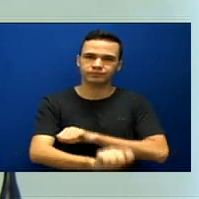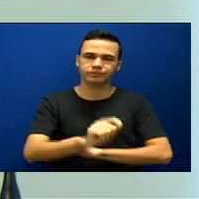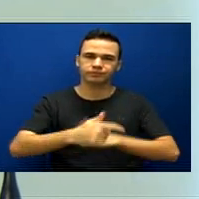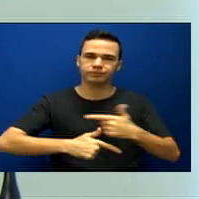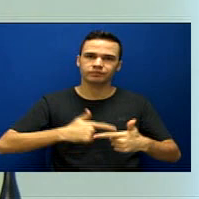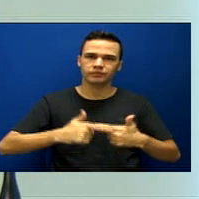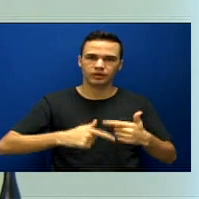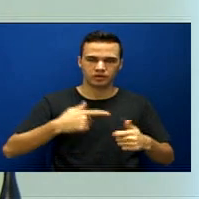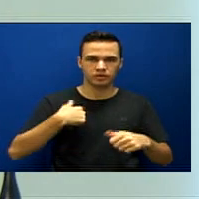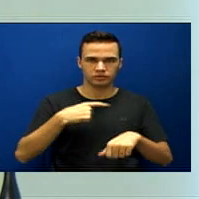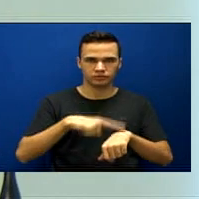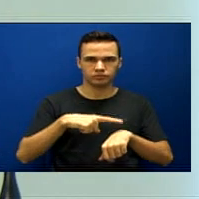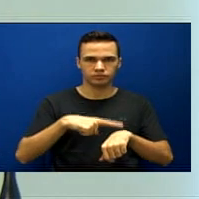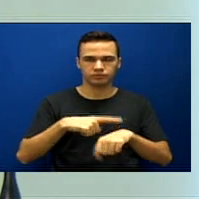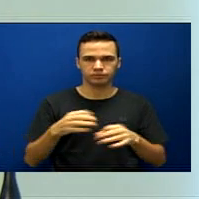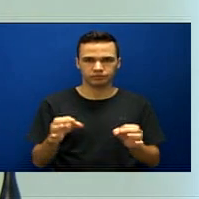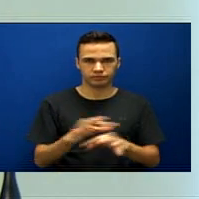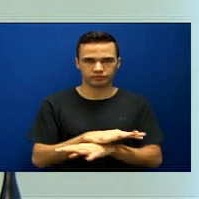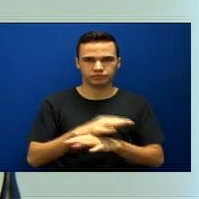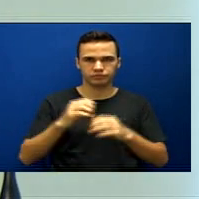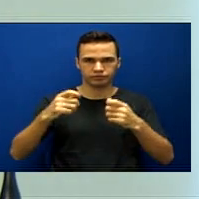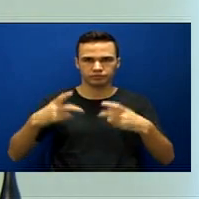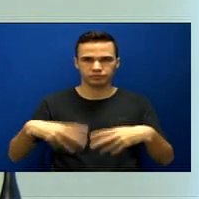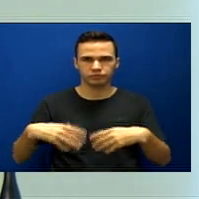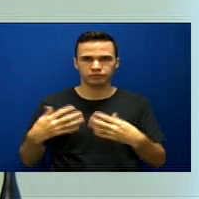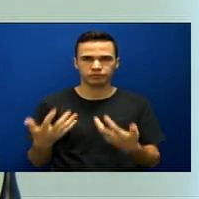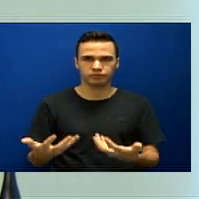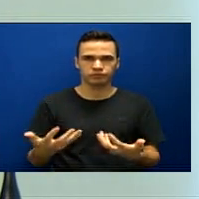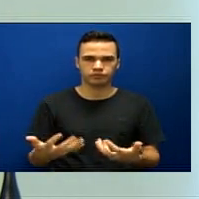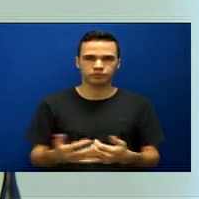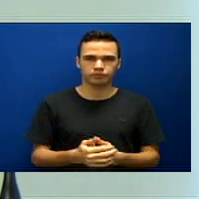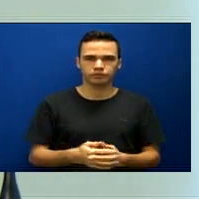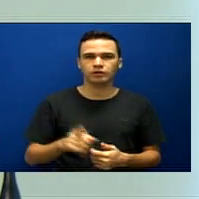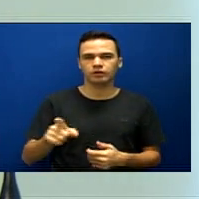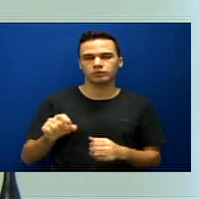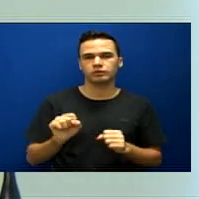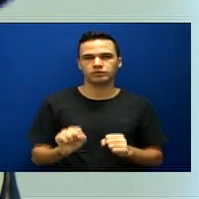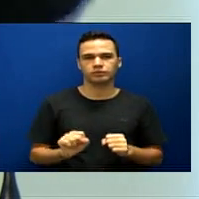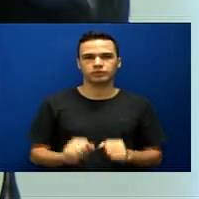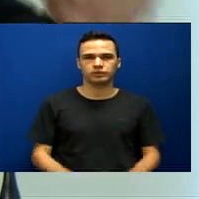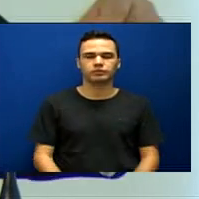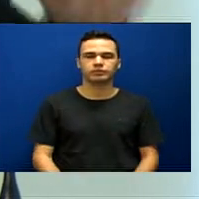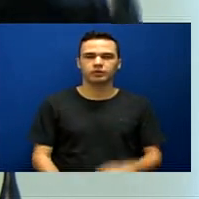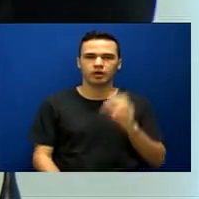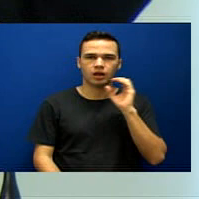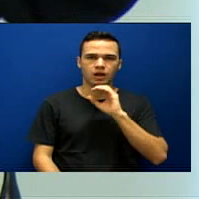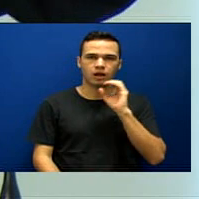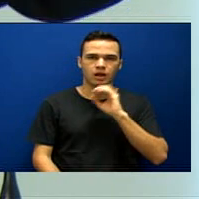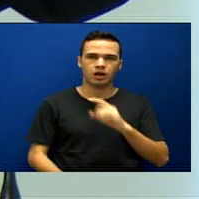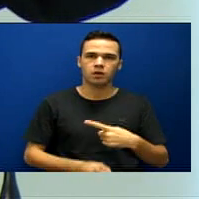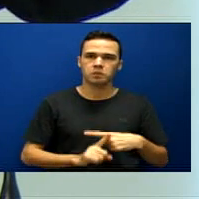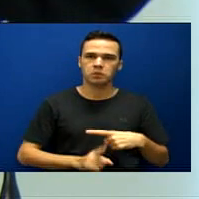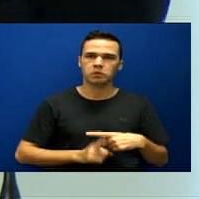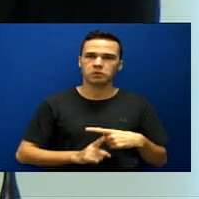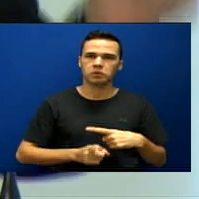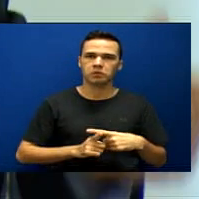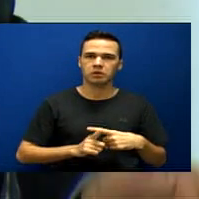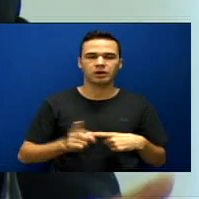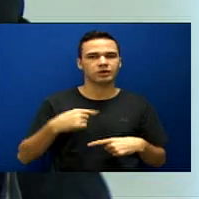instantinho, só para poder terminar, ou deu cedo para... Ah, não, pode, então, rapidamente, porque senão eu vou terminar o